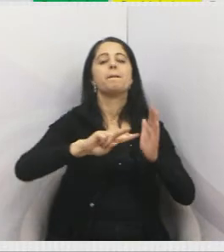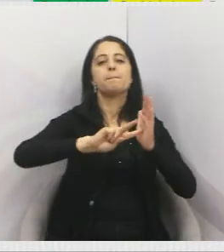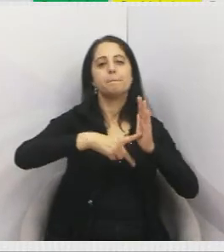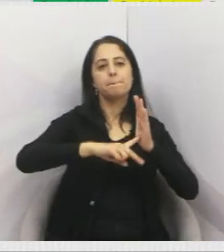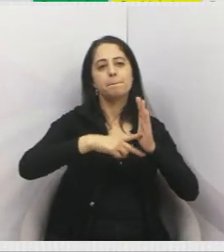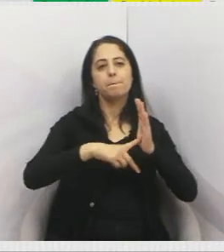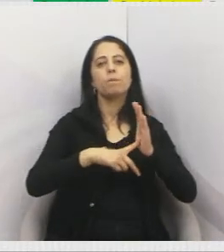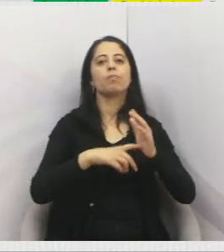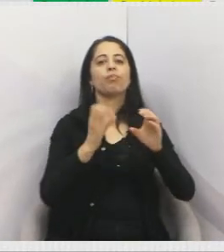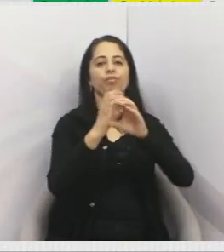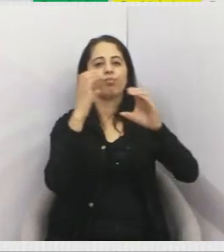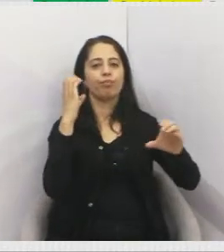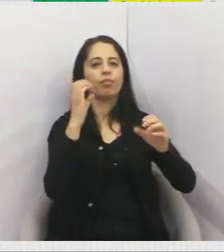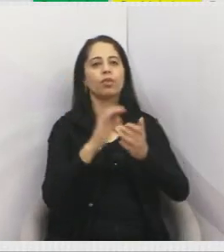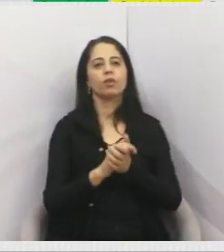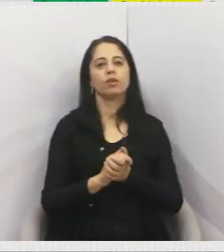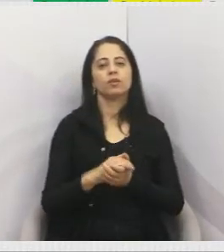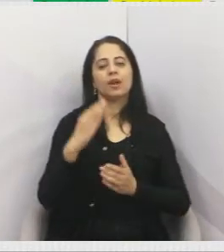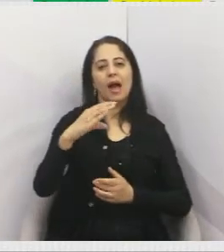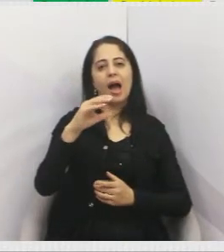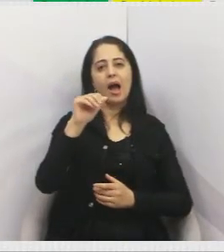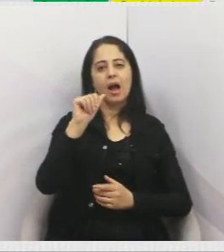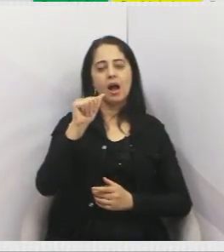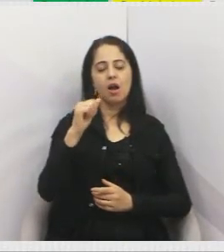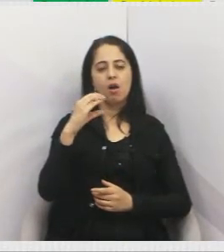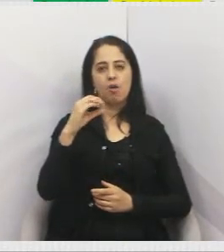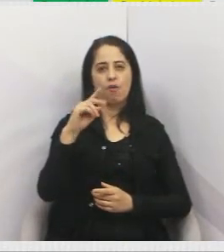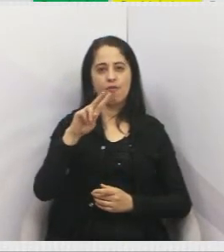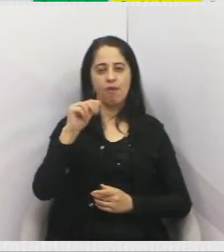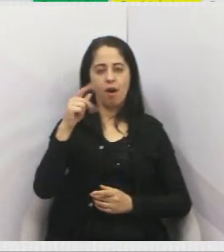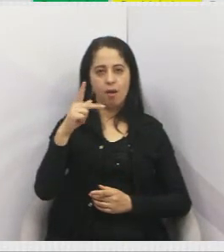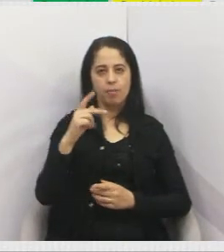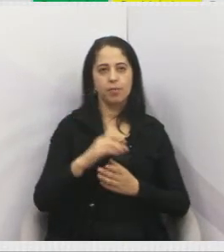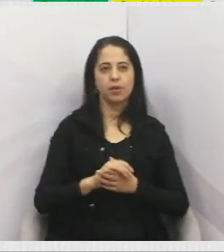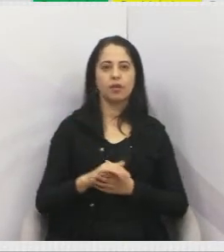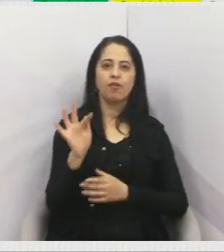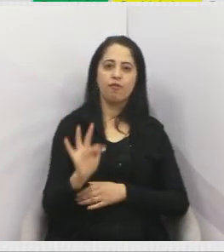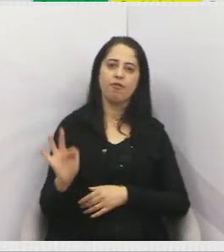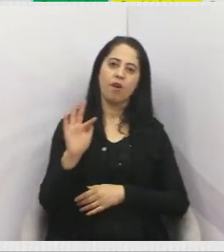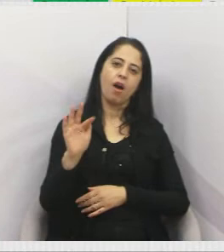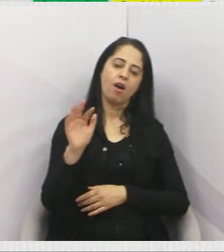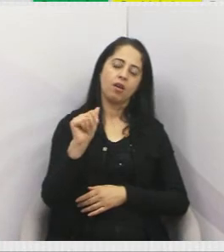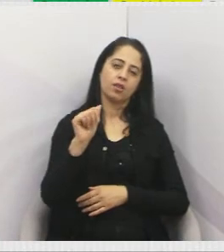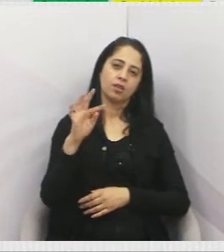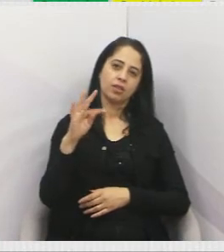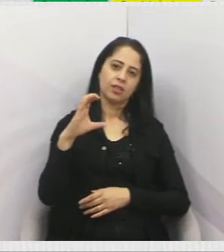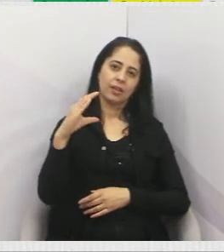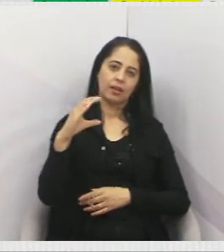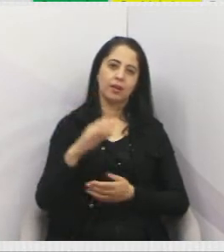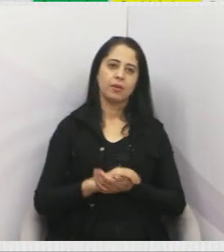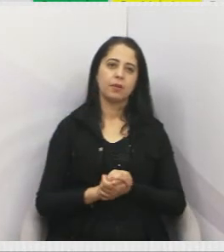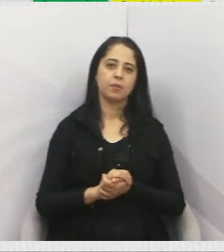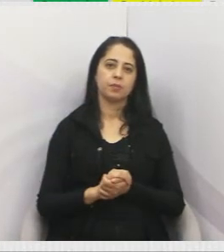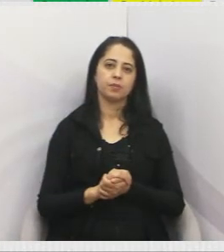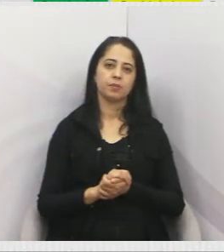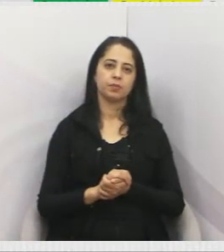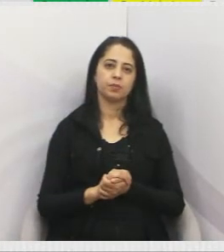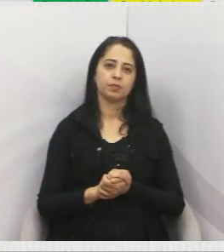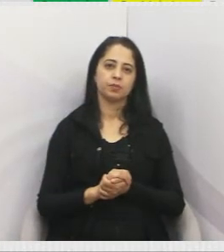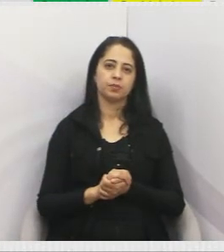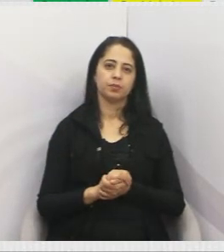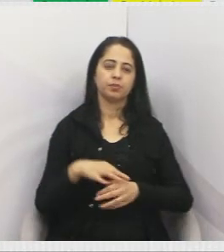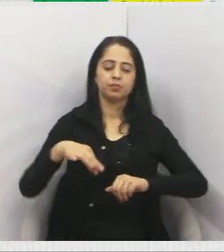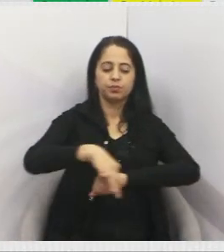das Construtoras do Vale do Paraíba, ACONVAP, entidades acadêmicas, FATEC, Organização da Sociedade Civil, Associação dos